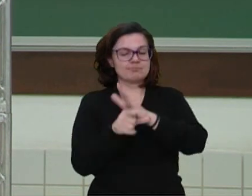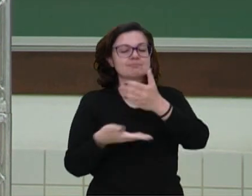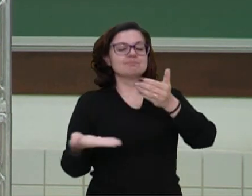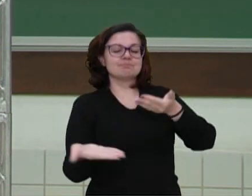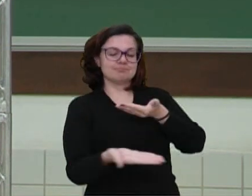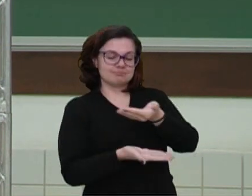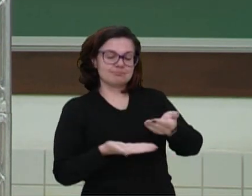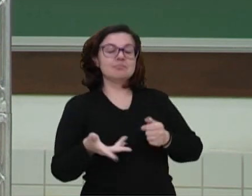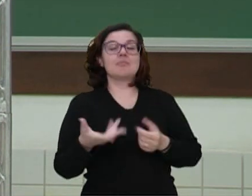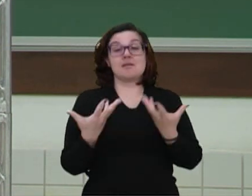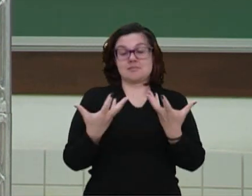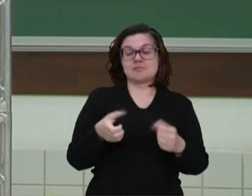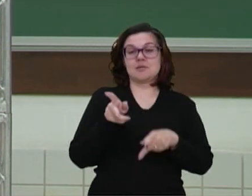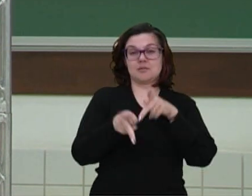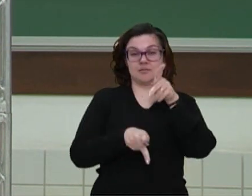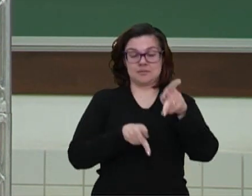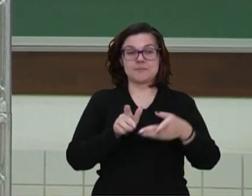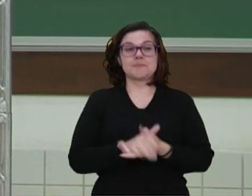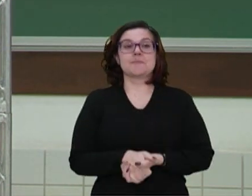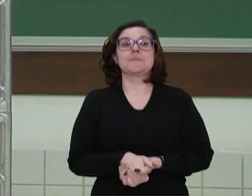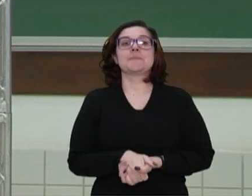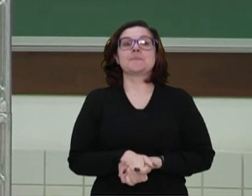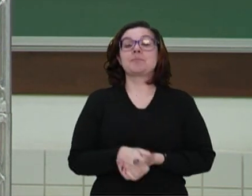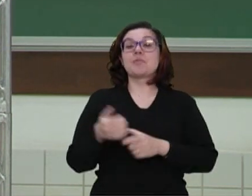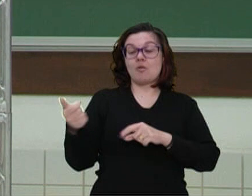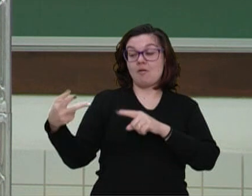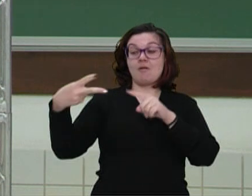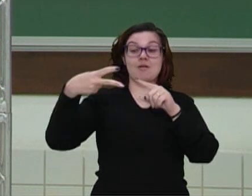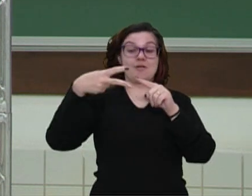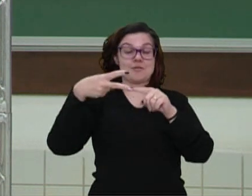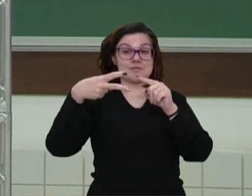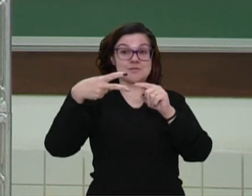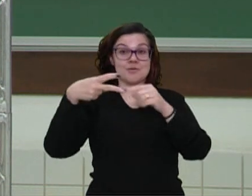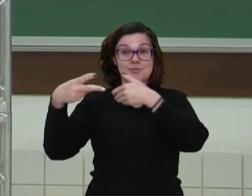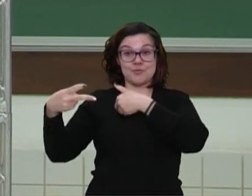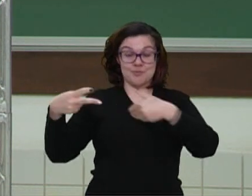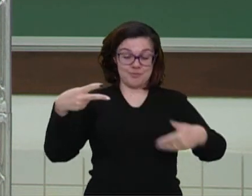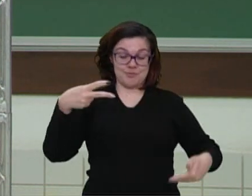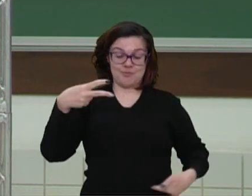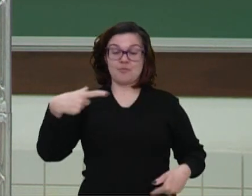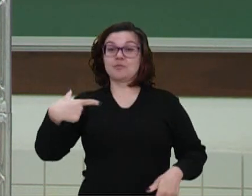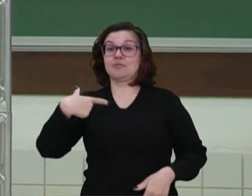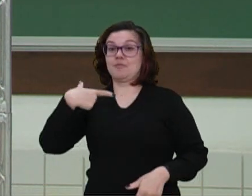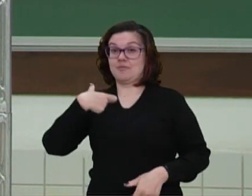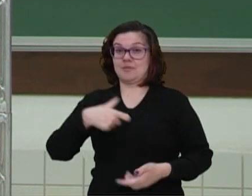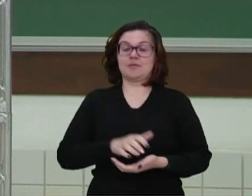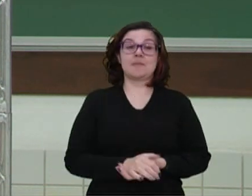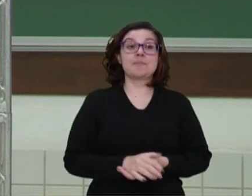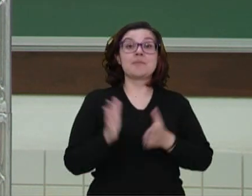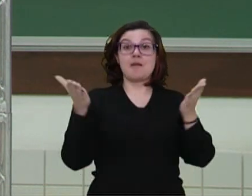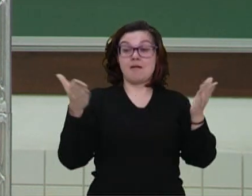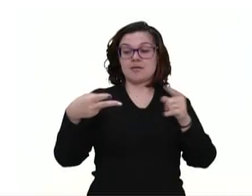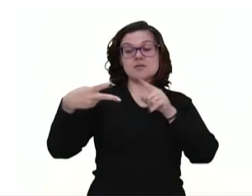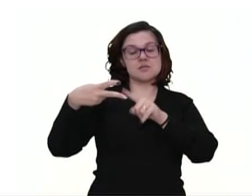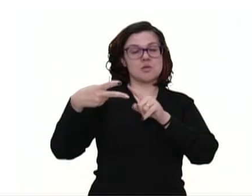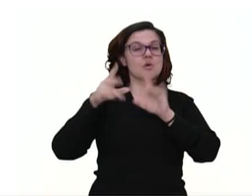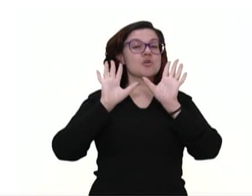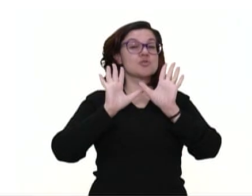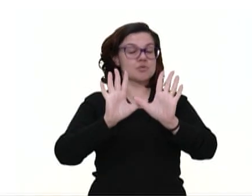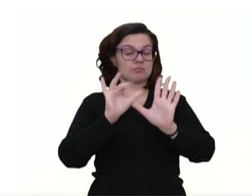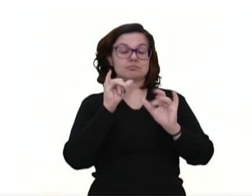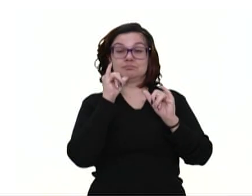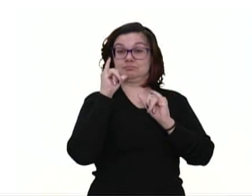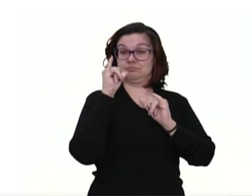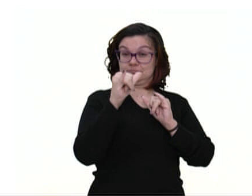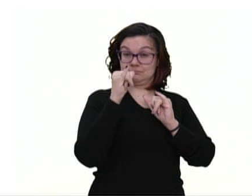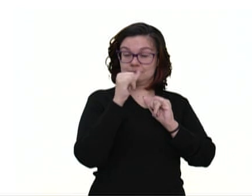popular. Isso vai representar o segundo governo Vargas, que vamos ver logo adiante, tá? Desse segundo governo, o professor só lembra que